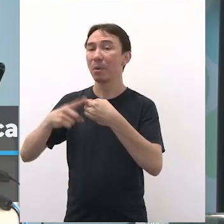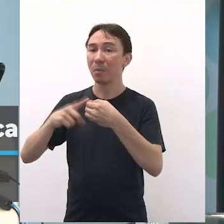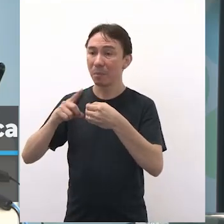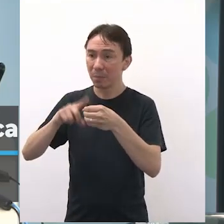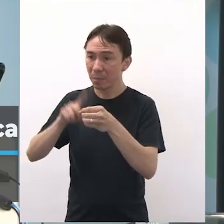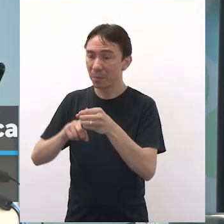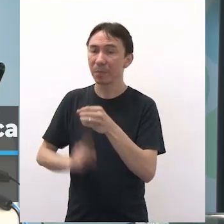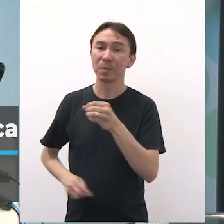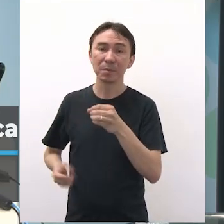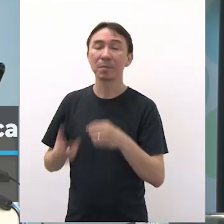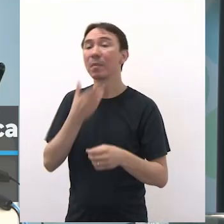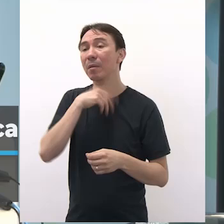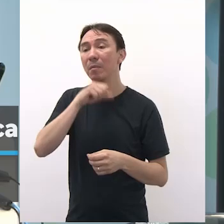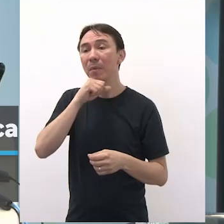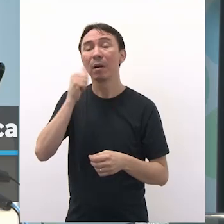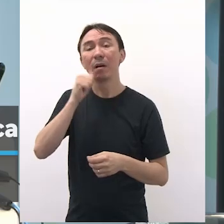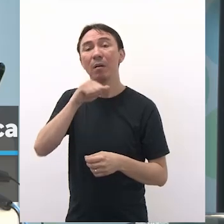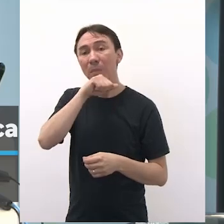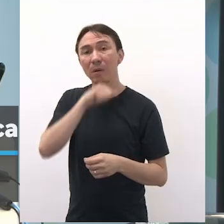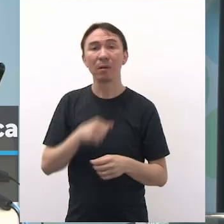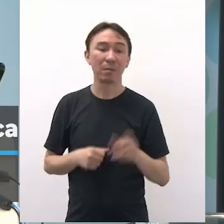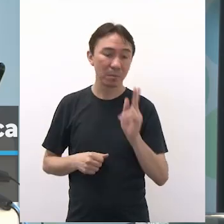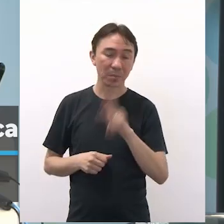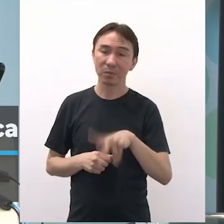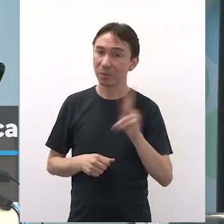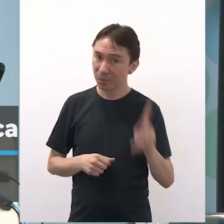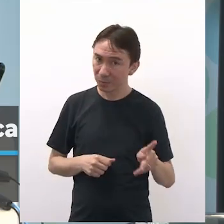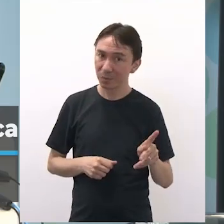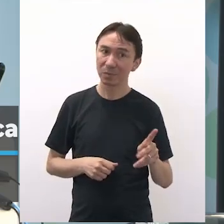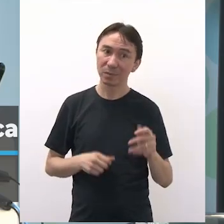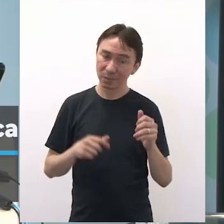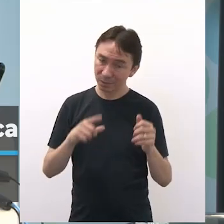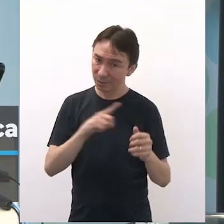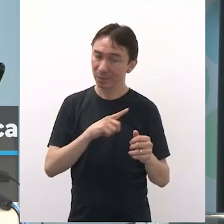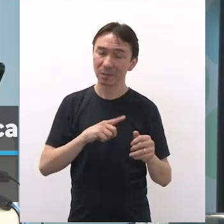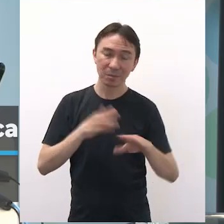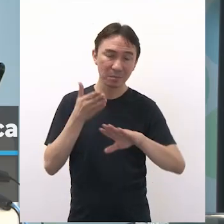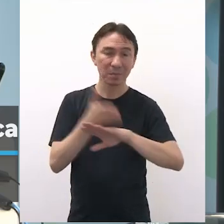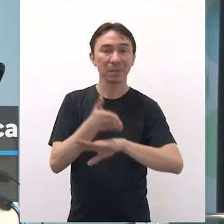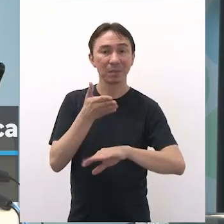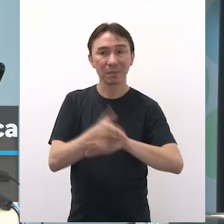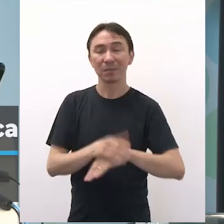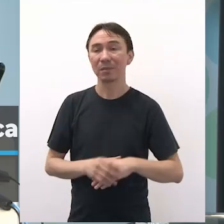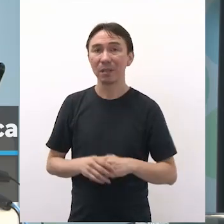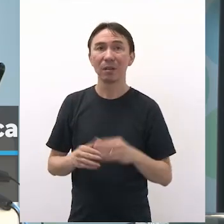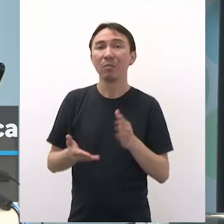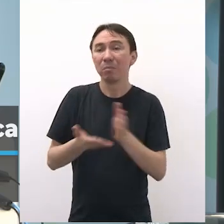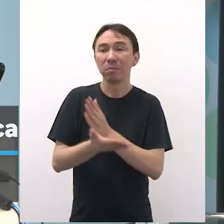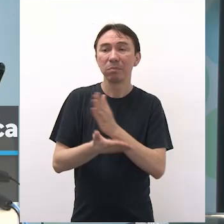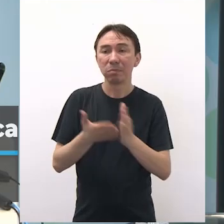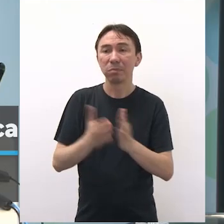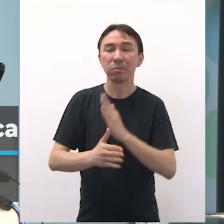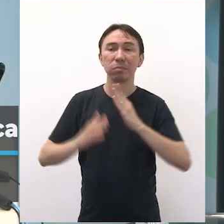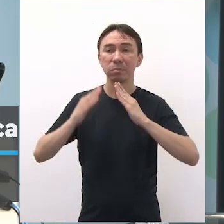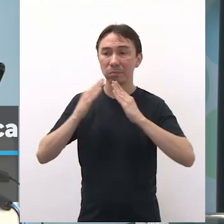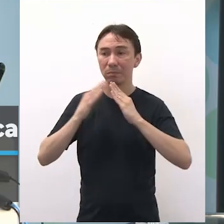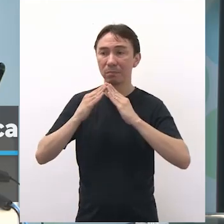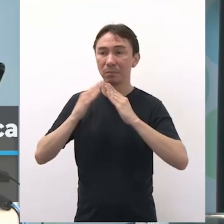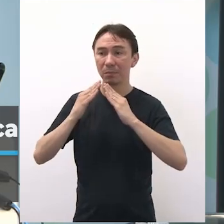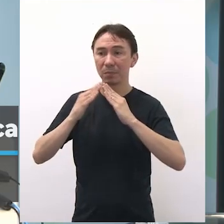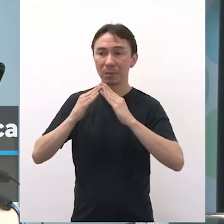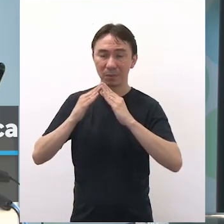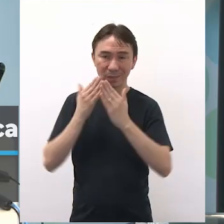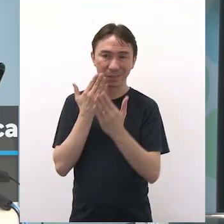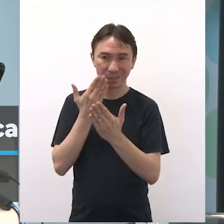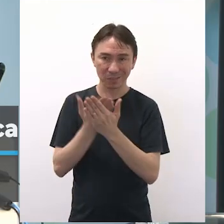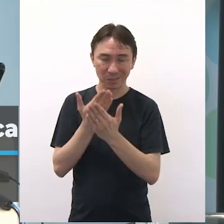comunidade acaba participando diretamente disso, né? Tem escolas, a escola em que eu trabalho